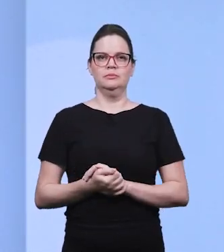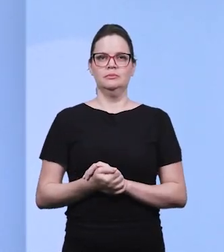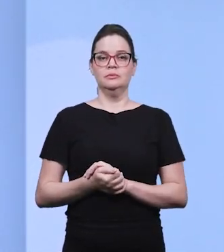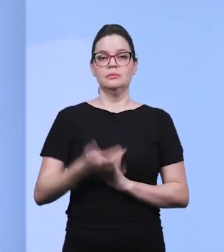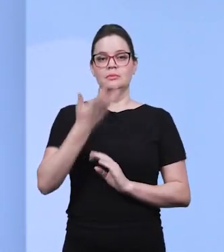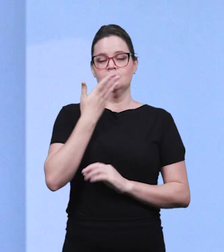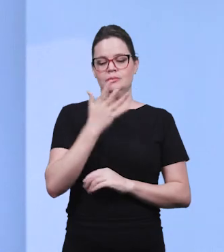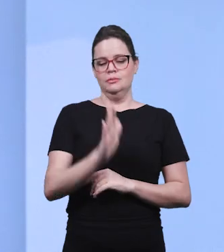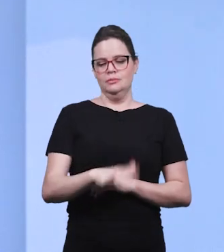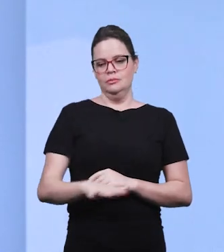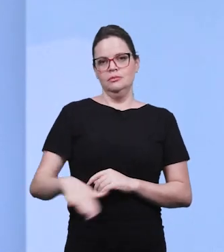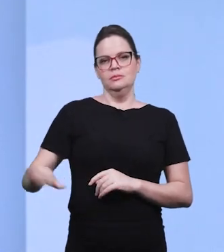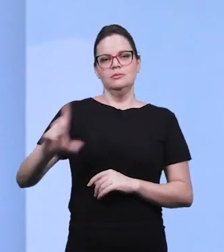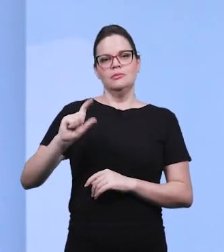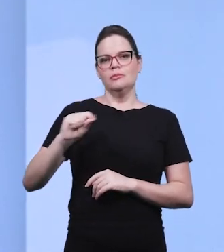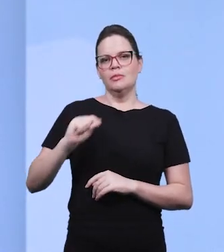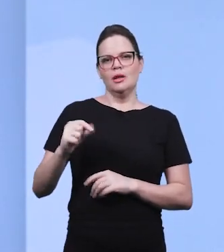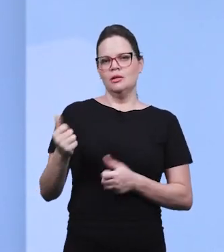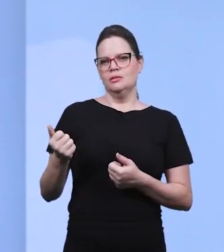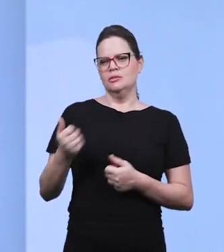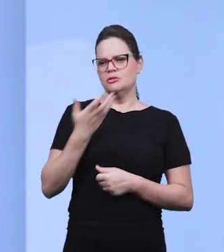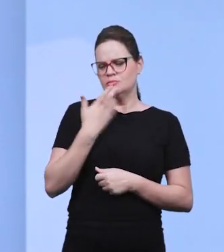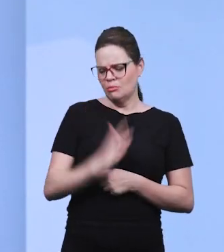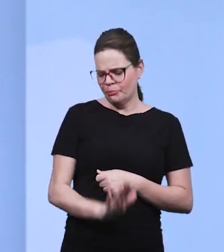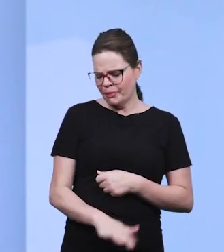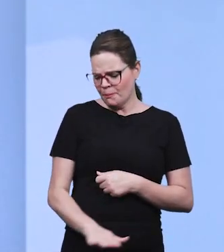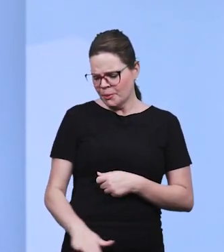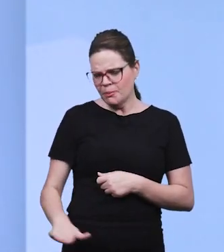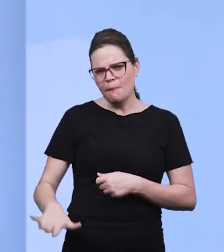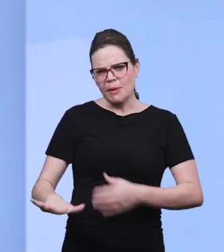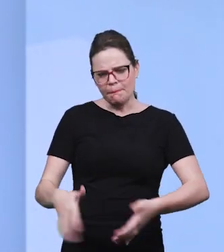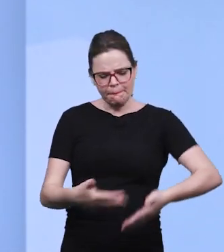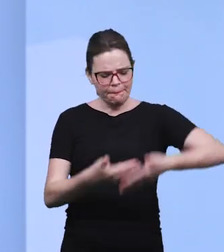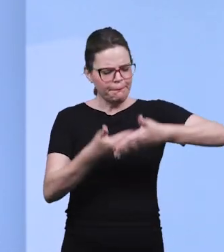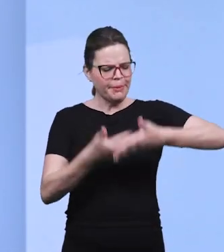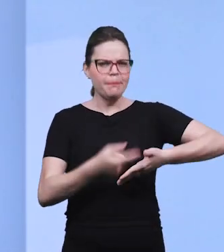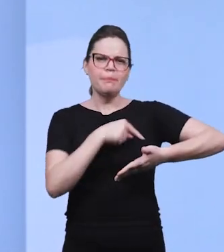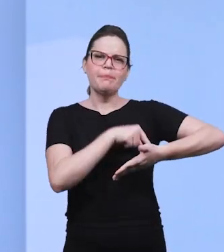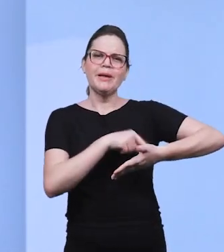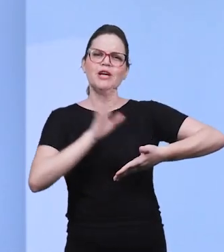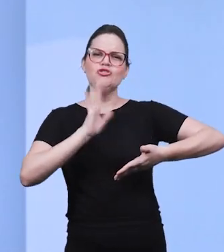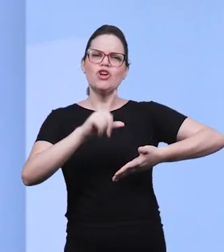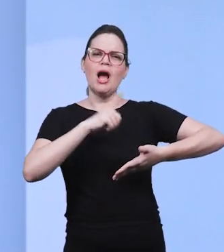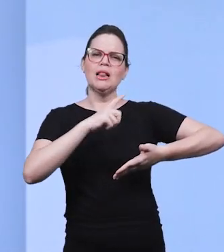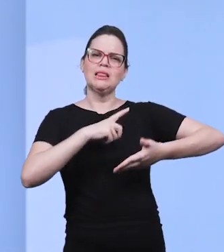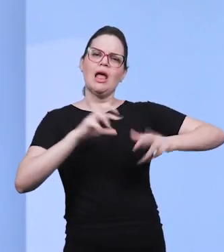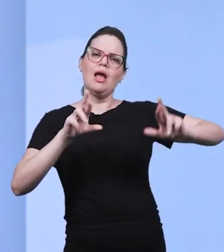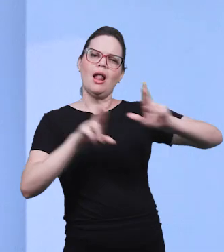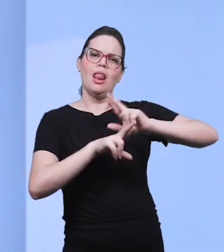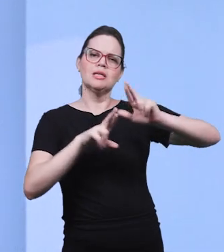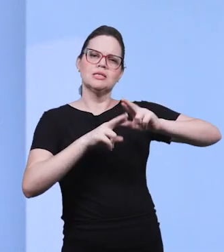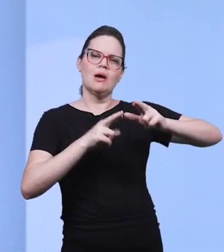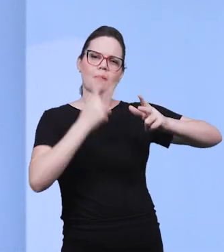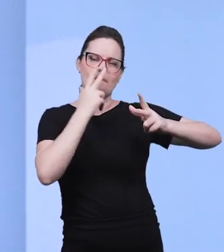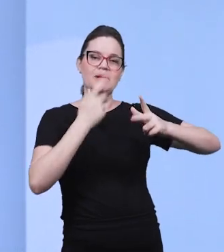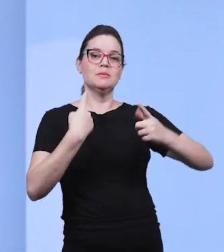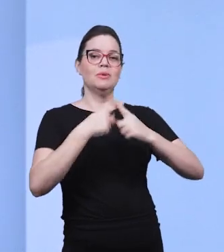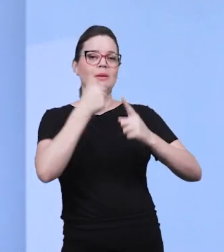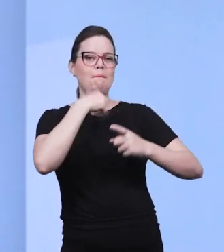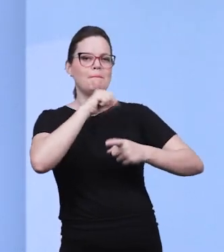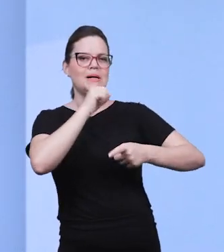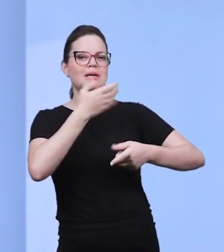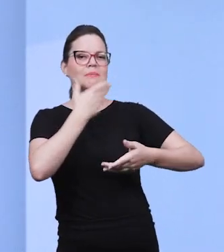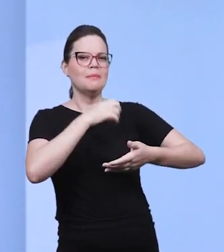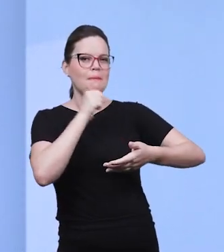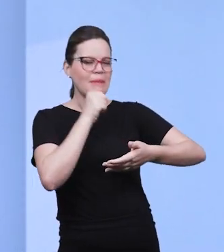as crianças, desde novinhas, elas já têm uma interação, né? Os pais brincam, mesmo bebezinhos, os pais brincam, a